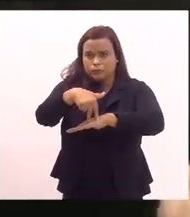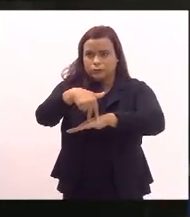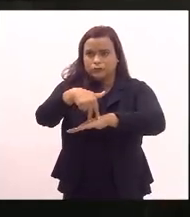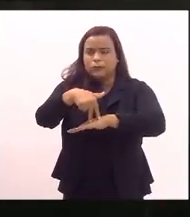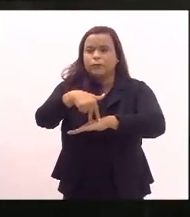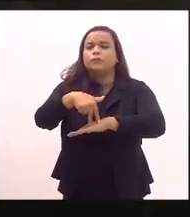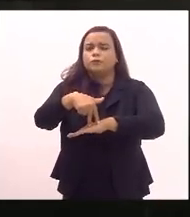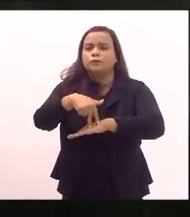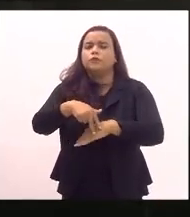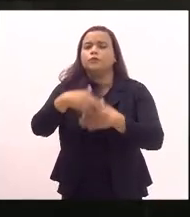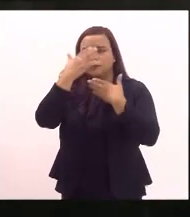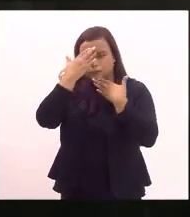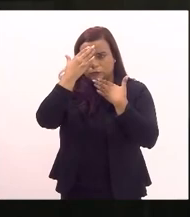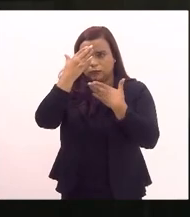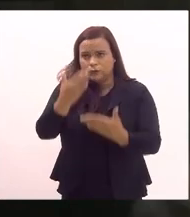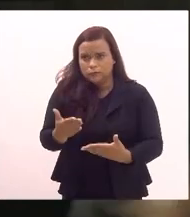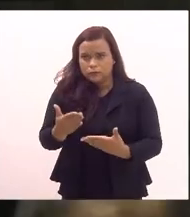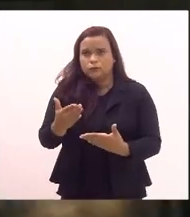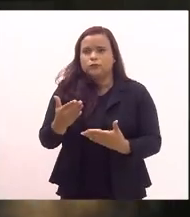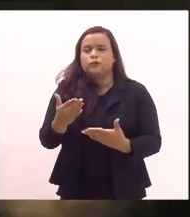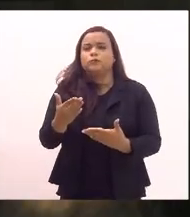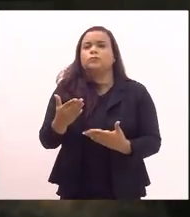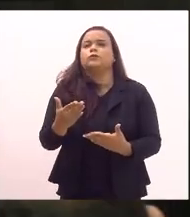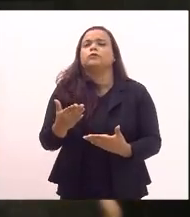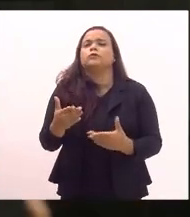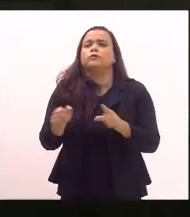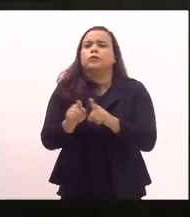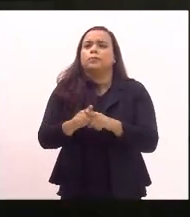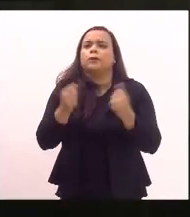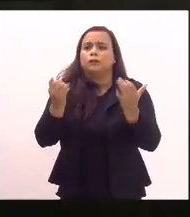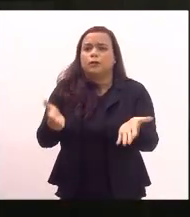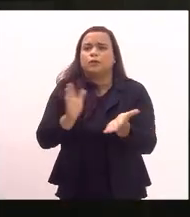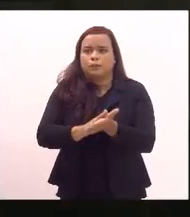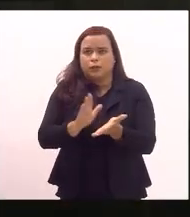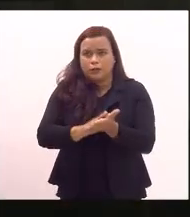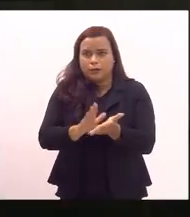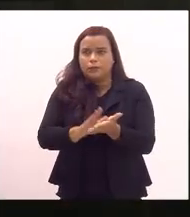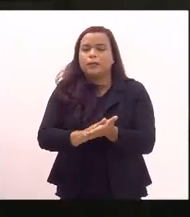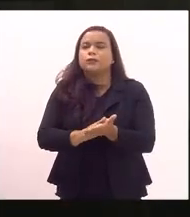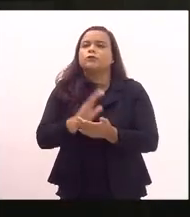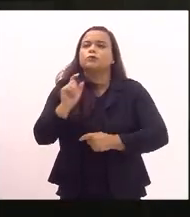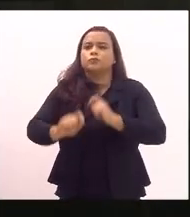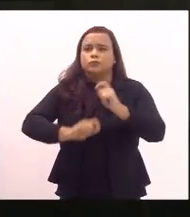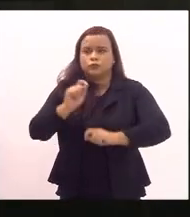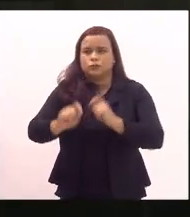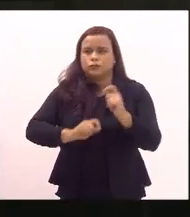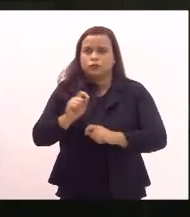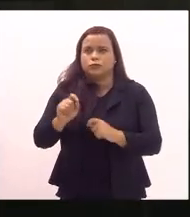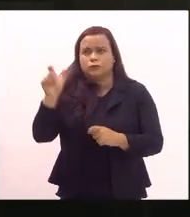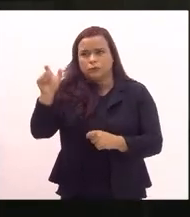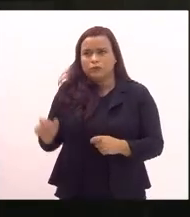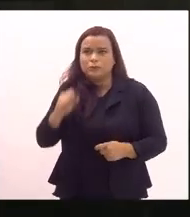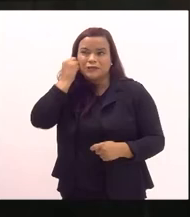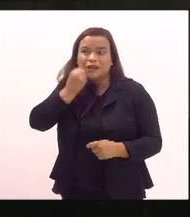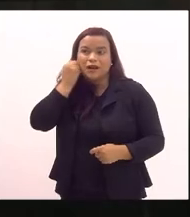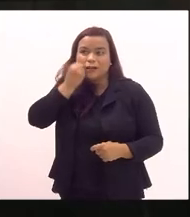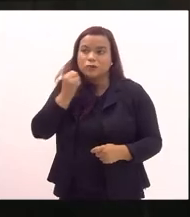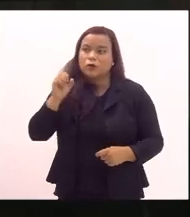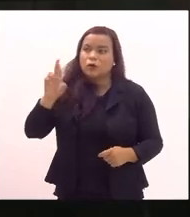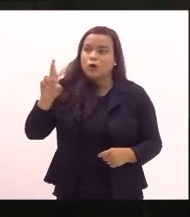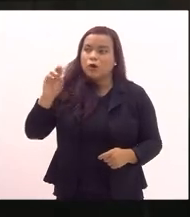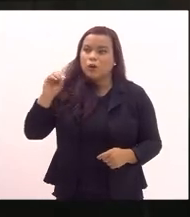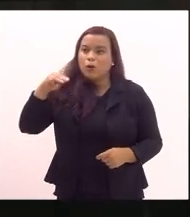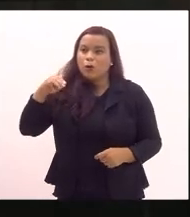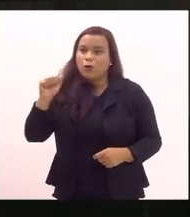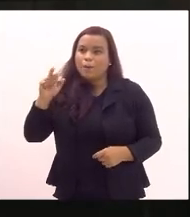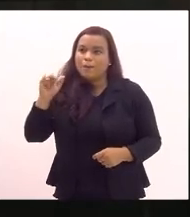para agradecer e parabenizar o nosso Senador Romário do